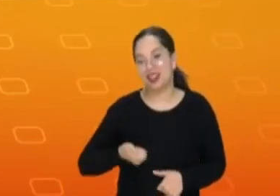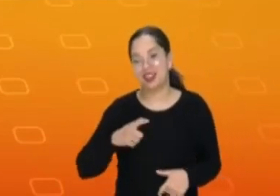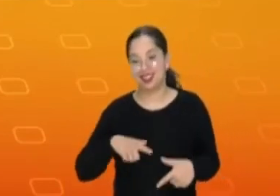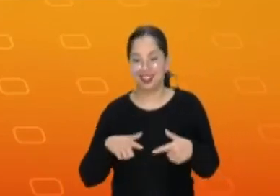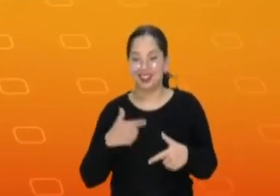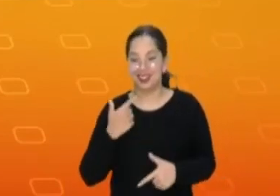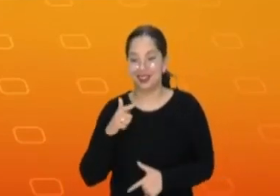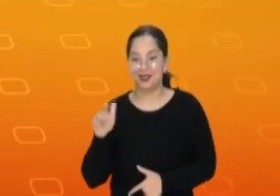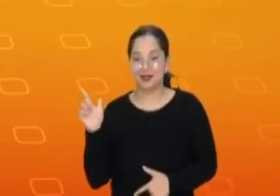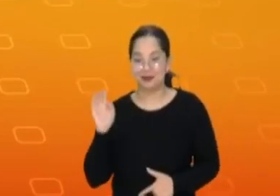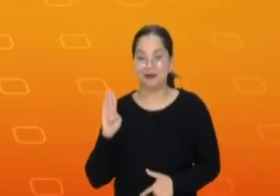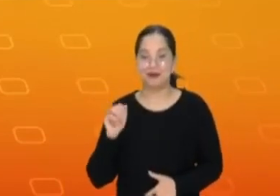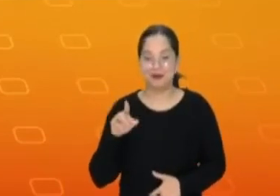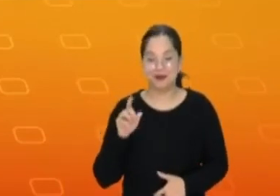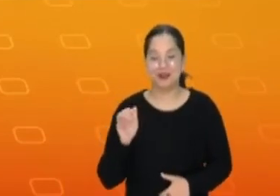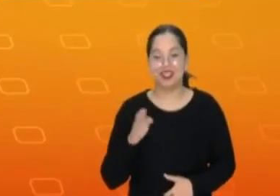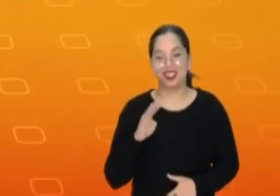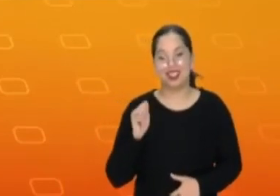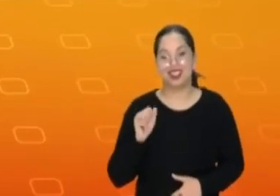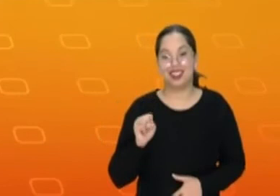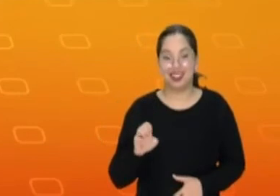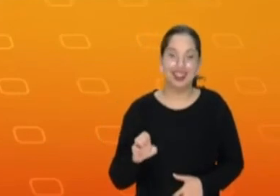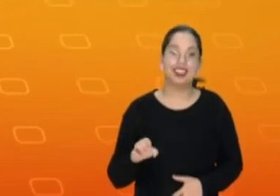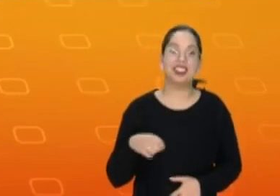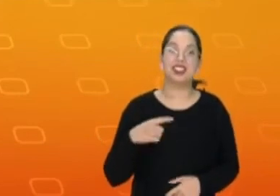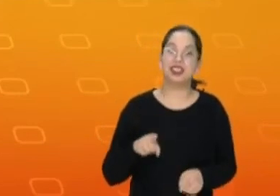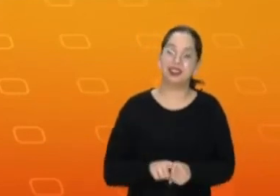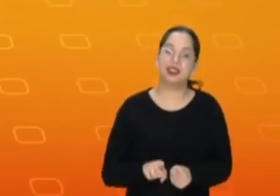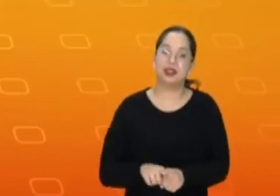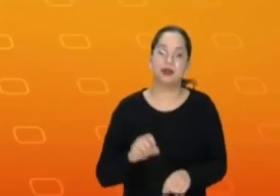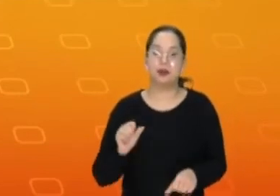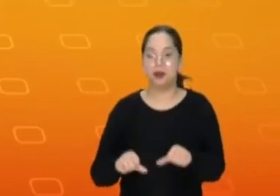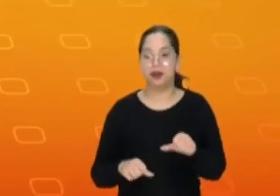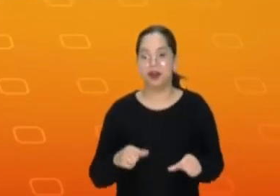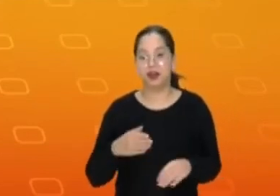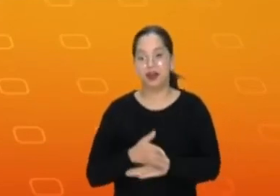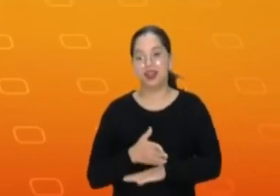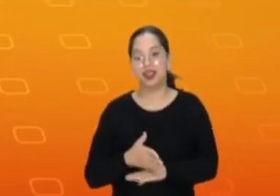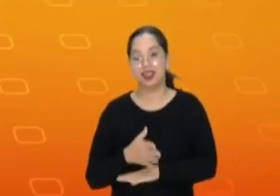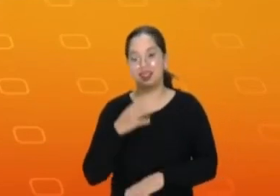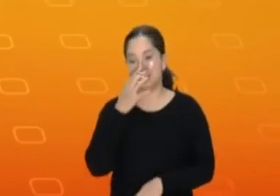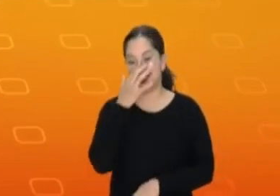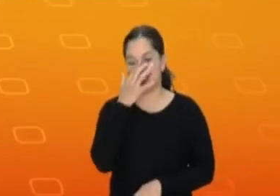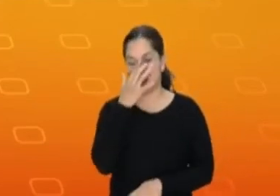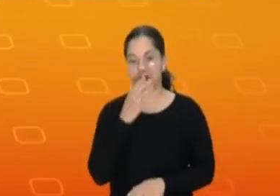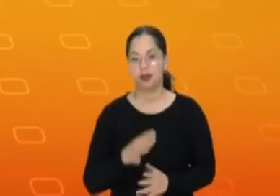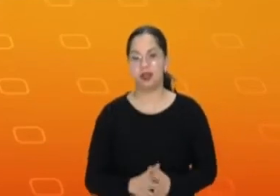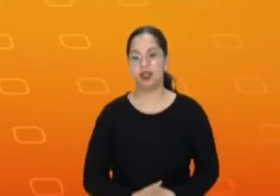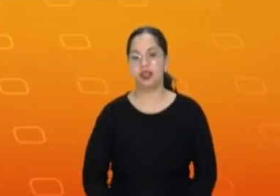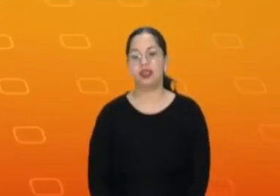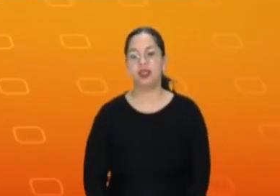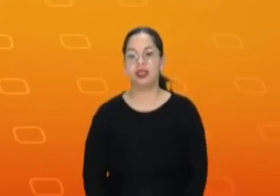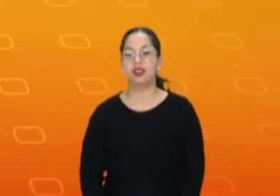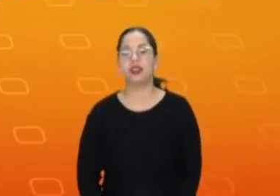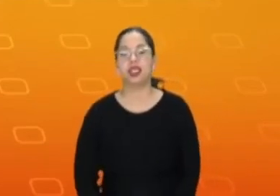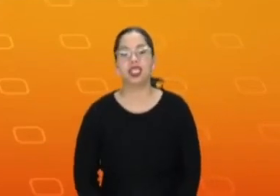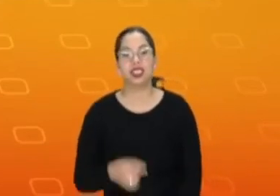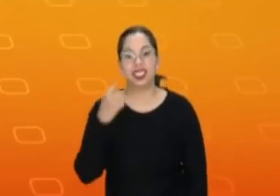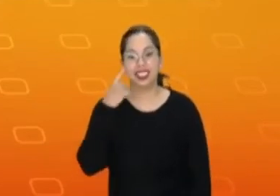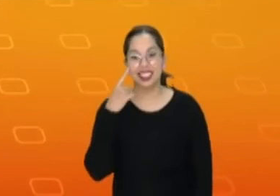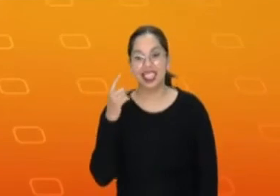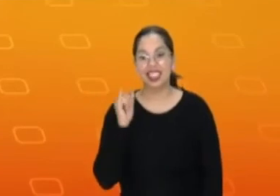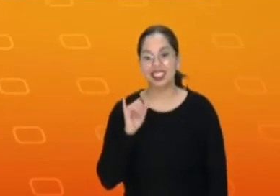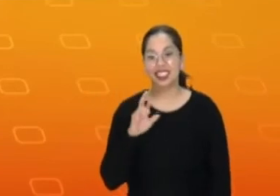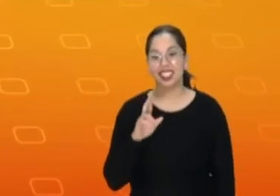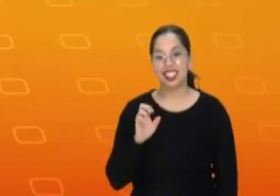e incorporar automação de processo. E dizer que a topologia ou a hierarquia organizacional da companhia